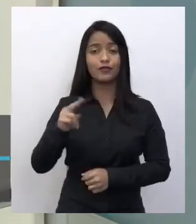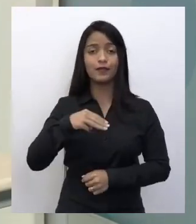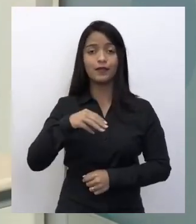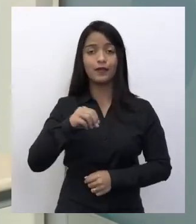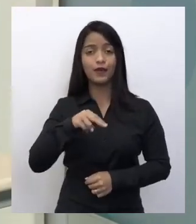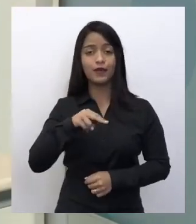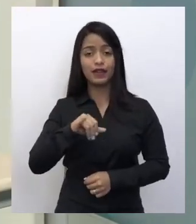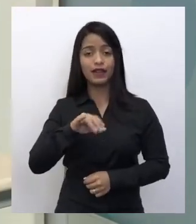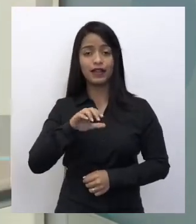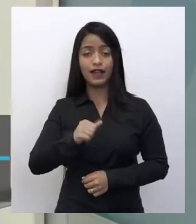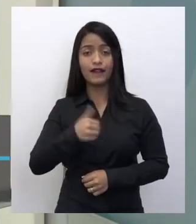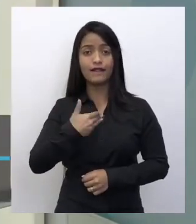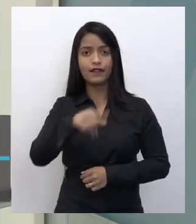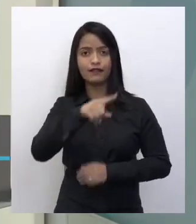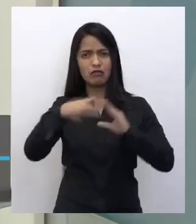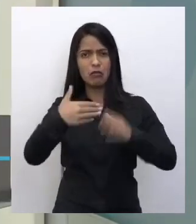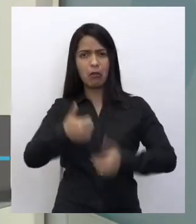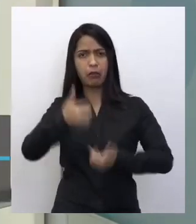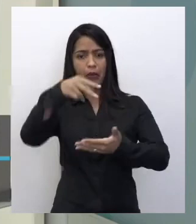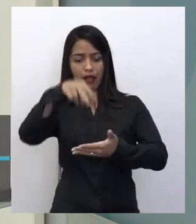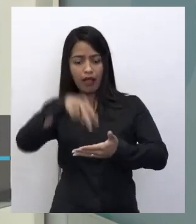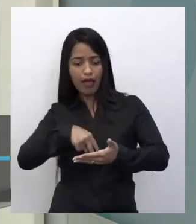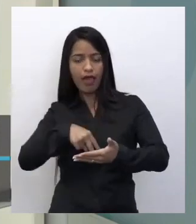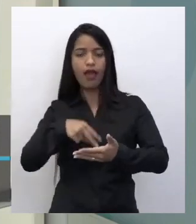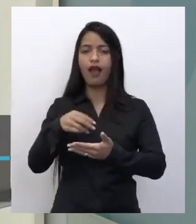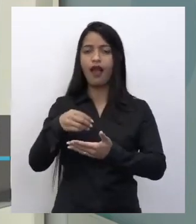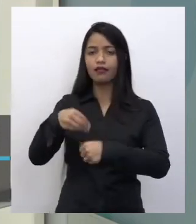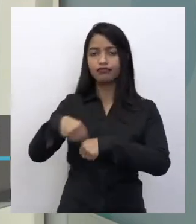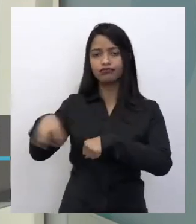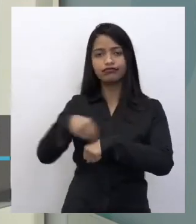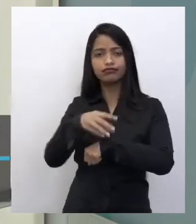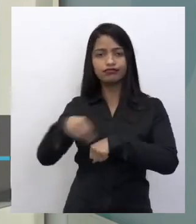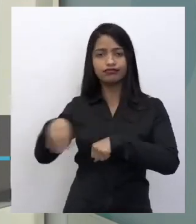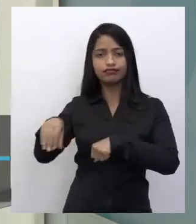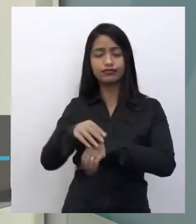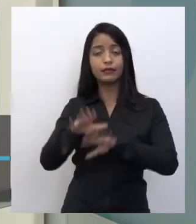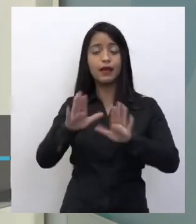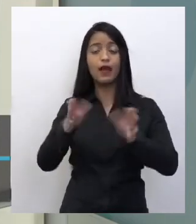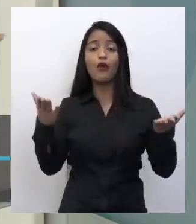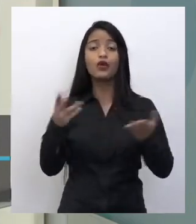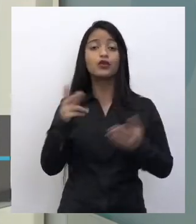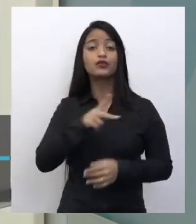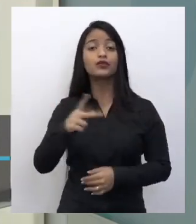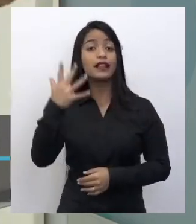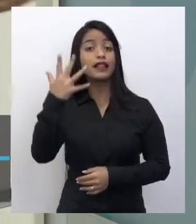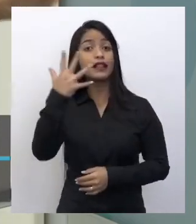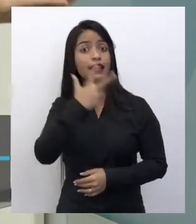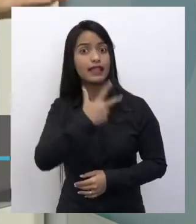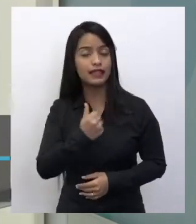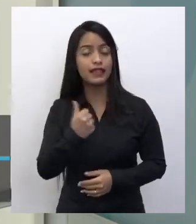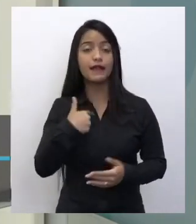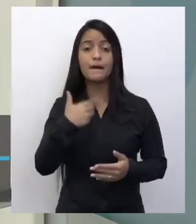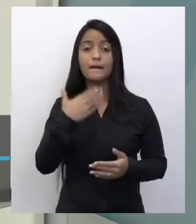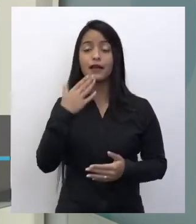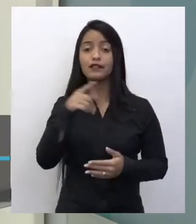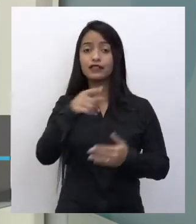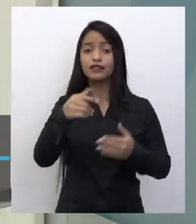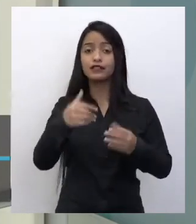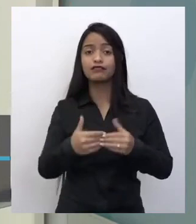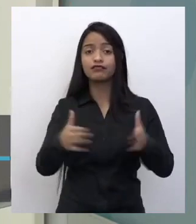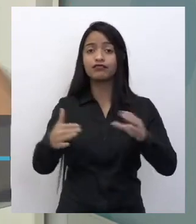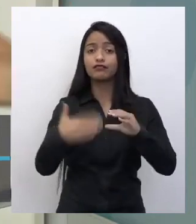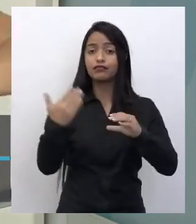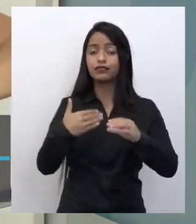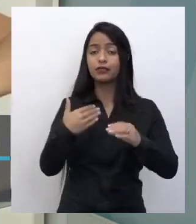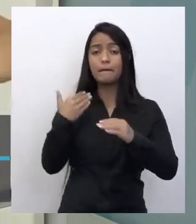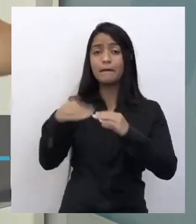vocês é a lindíssima. E aí eu já peço para abrir o chat, porque em vez de presente, em vez de bom dia, eu quero que vocês já comecem